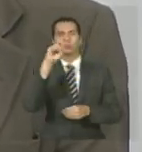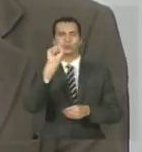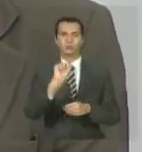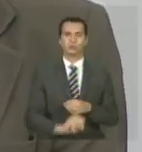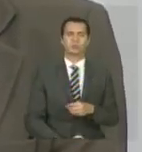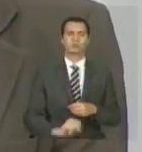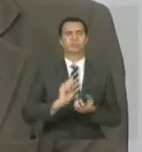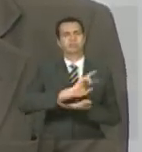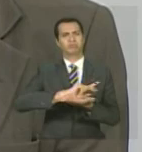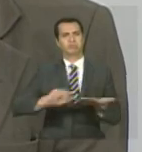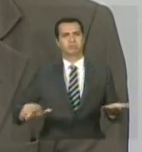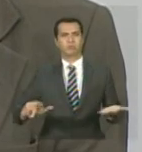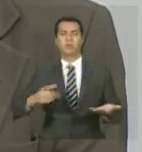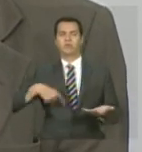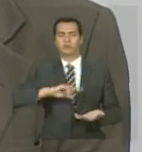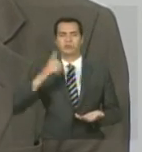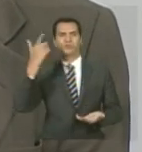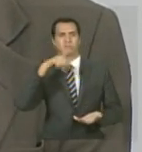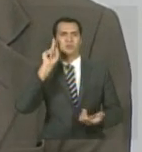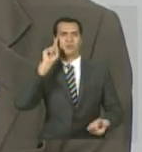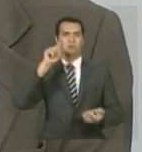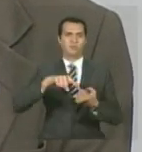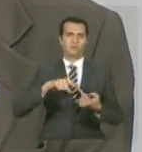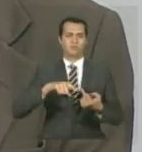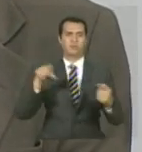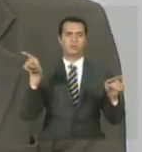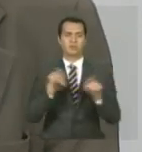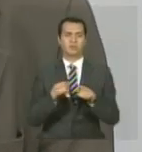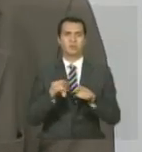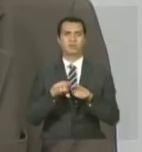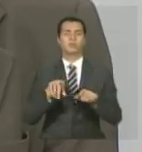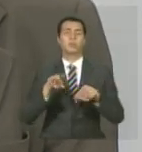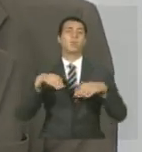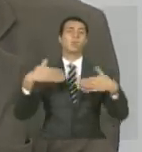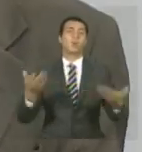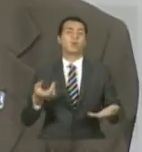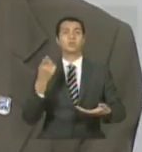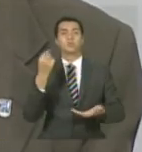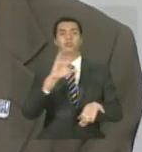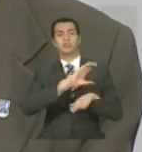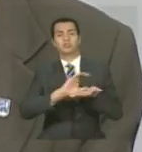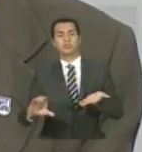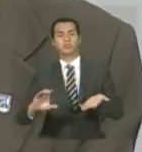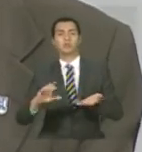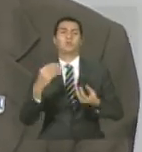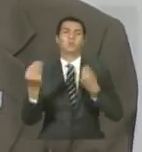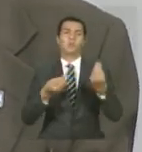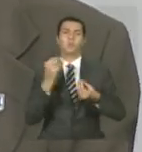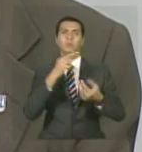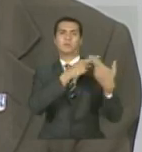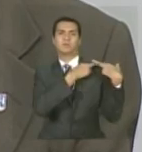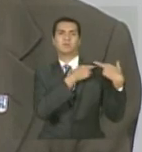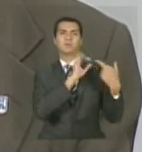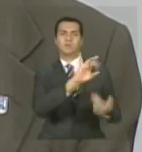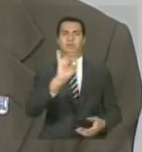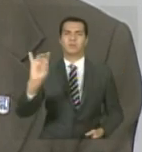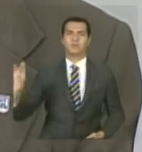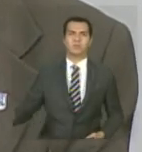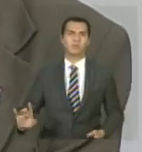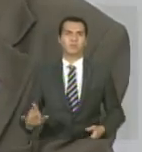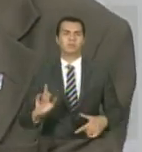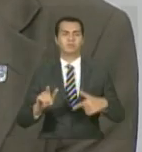que definimos, aonde estão, inclusive, consignados ali quais são as ações orçamentárias, quem é o responsável de cada ação orçamentária no governo,